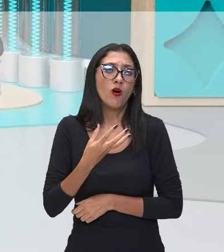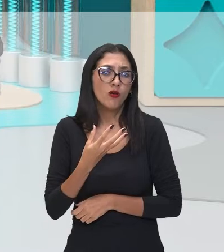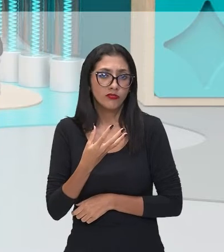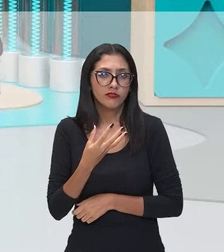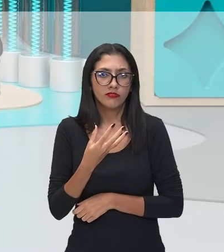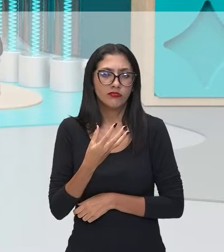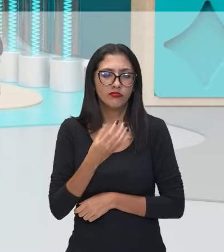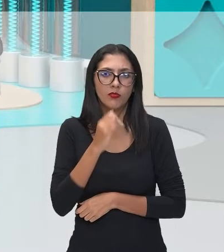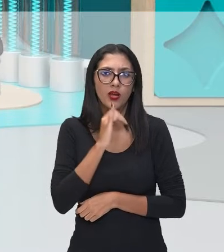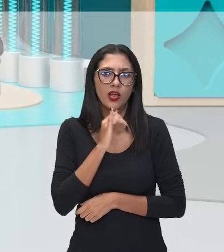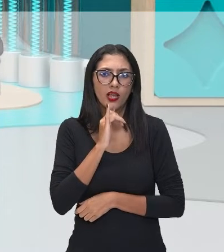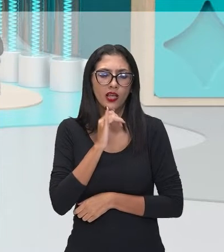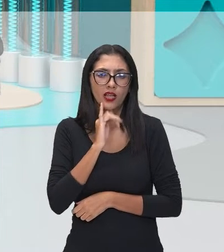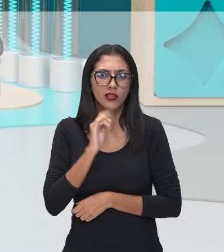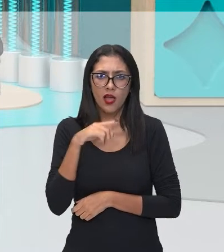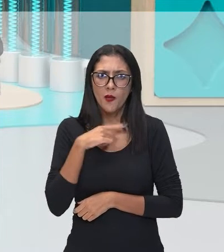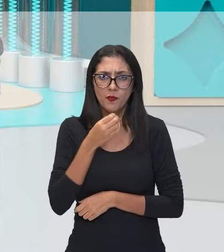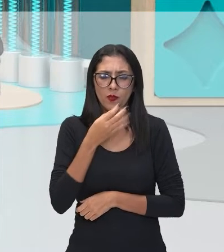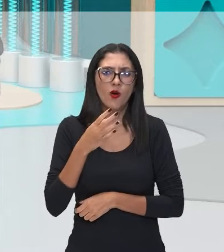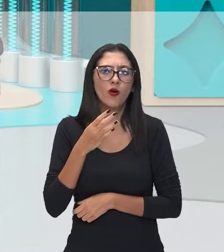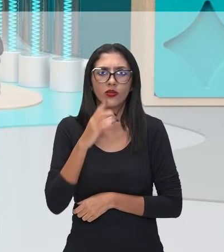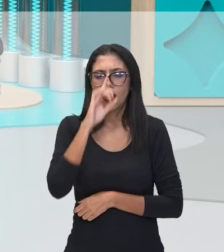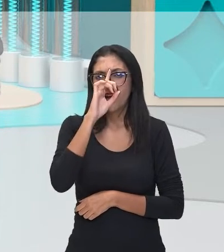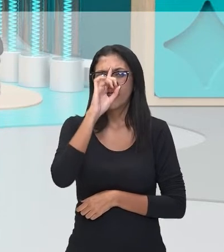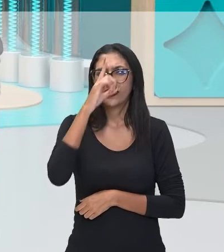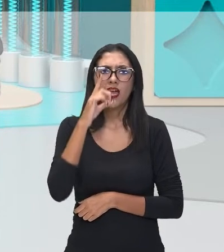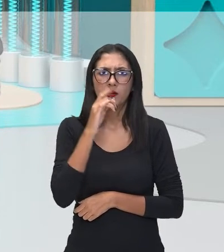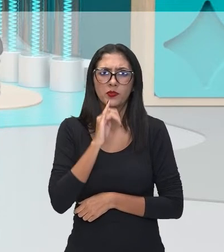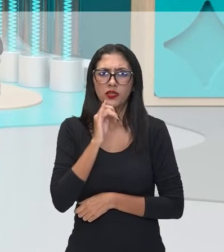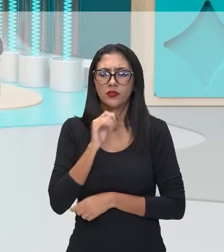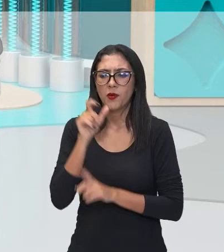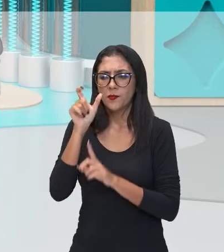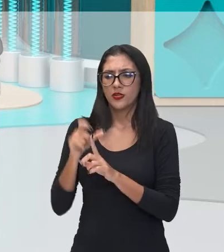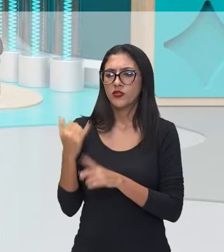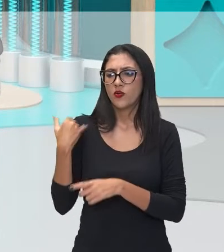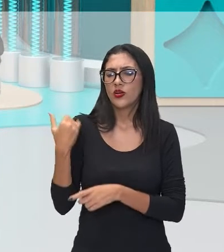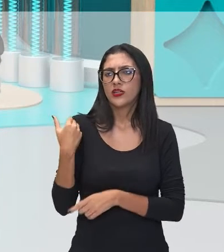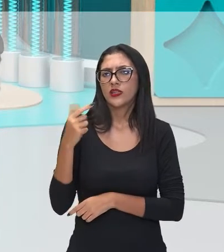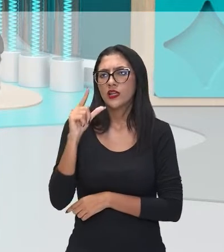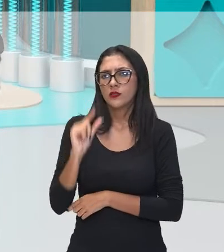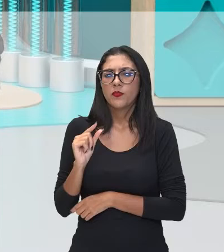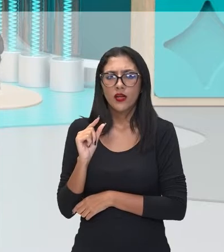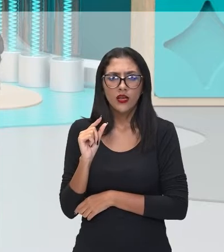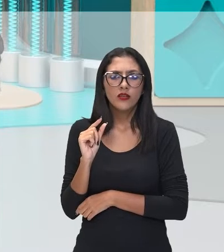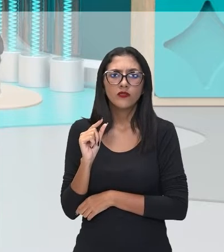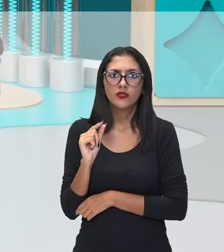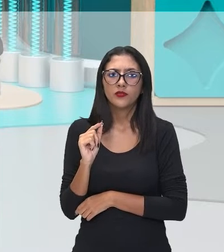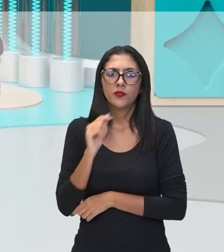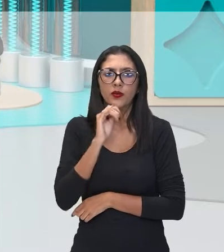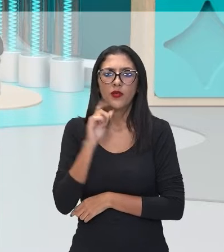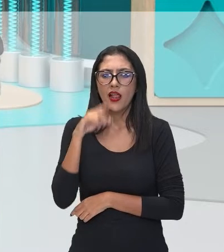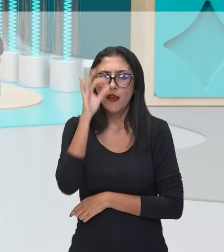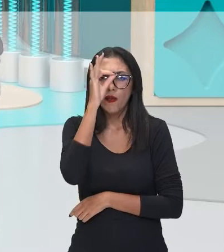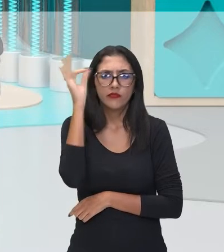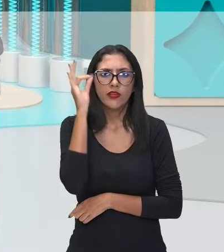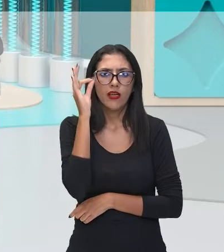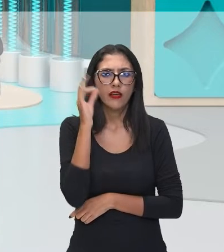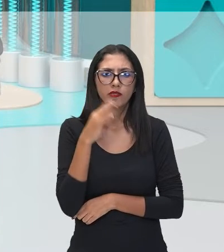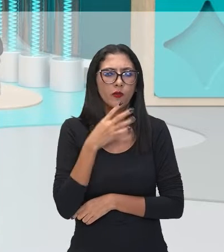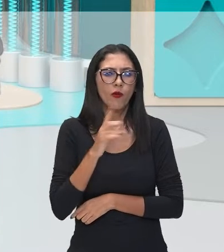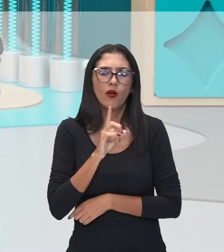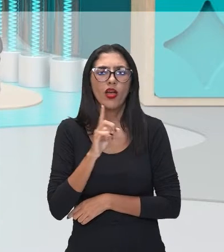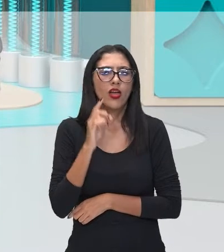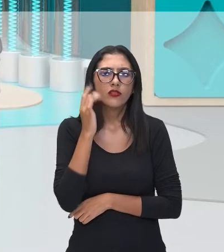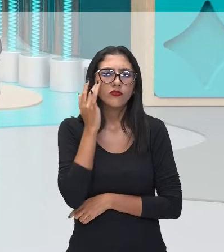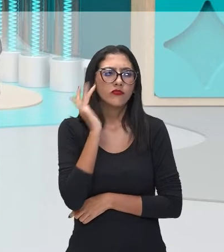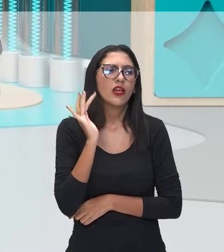redução, que vai retirar essa ideia de que o menor não pode responder pelos seus crimes, porque não sabe quando é